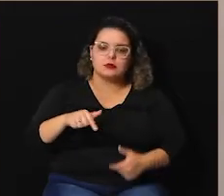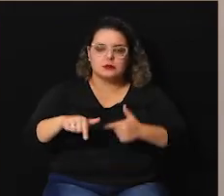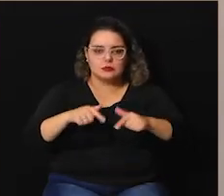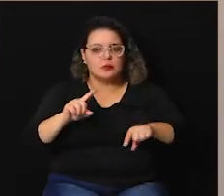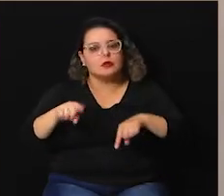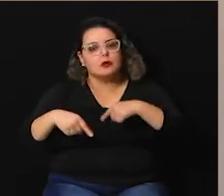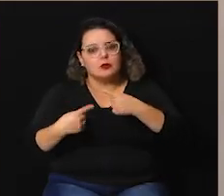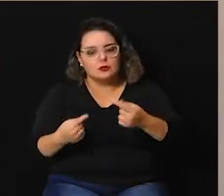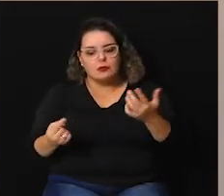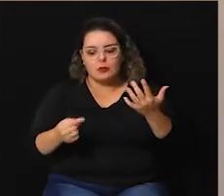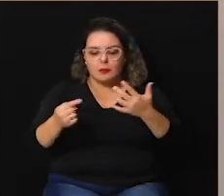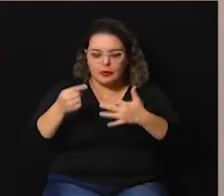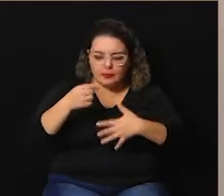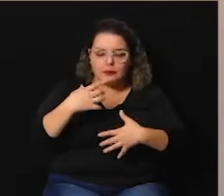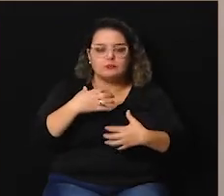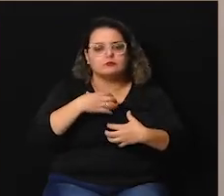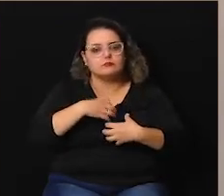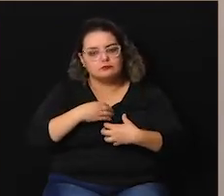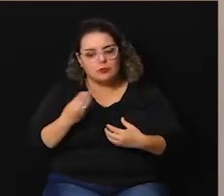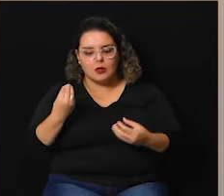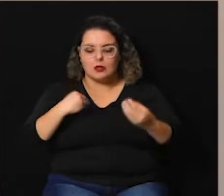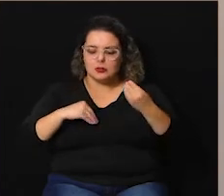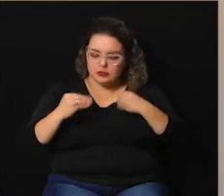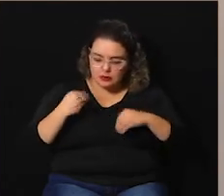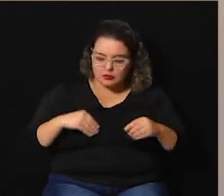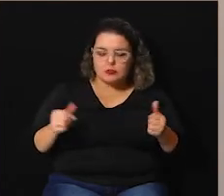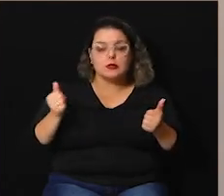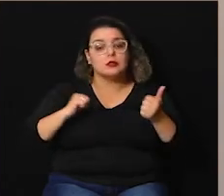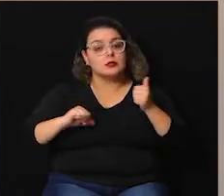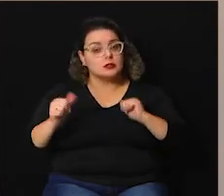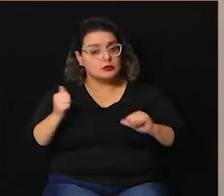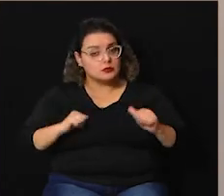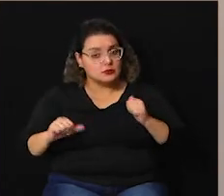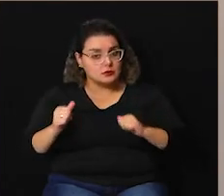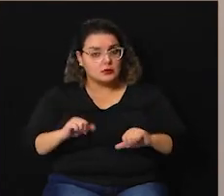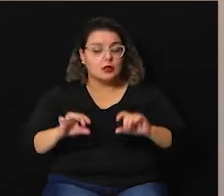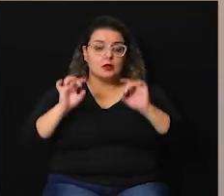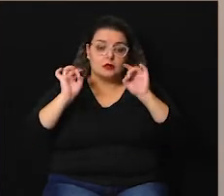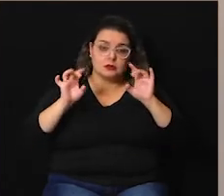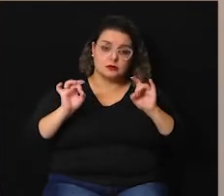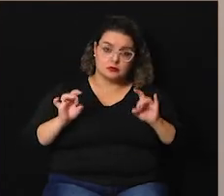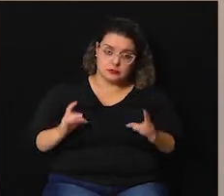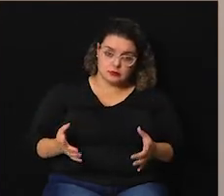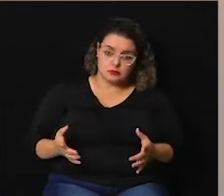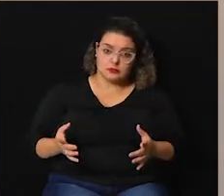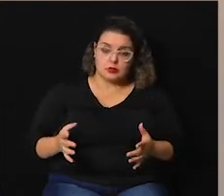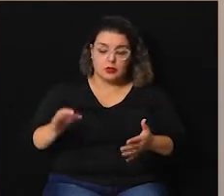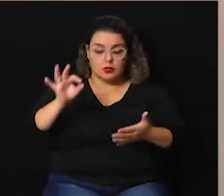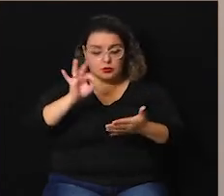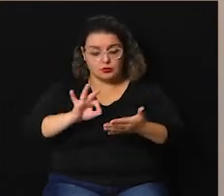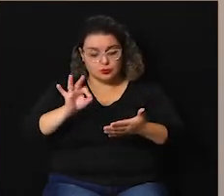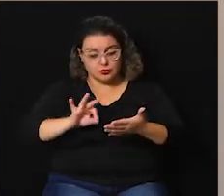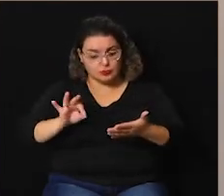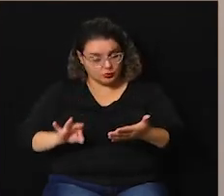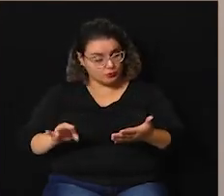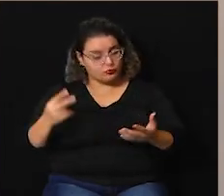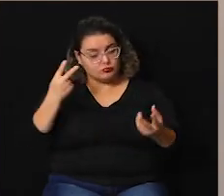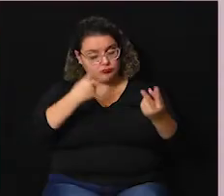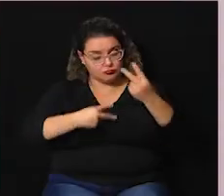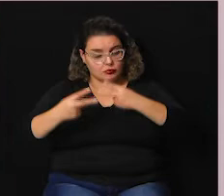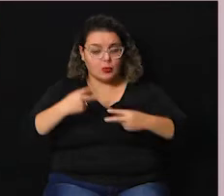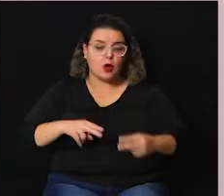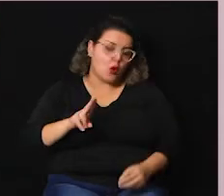os outros aspectos relacionados a sintomas depressivos ansiosos e a questão específica da correção ou não da